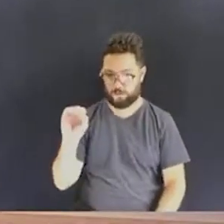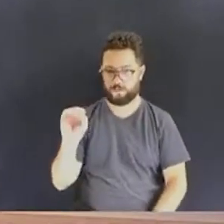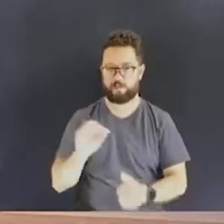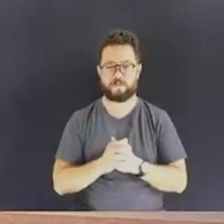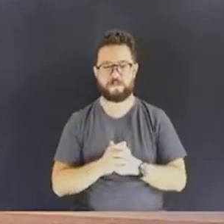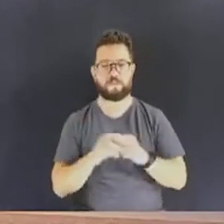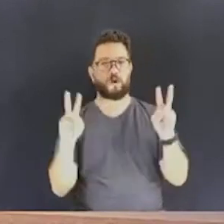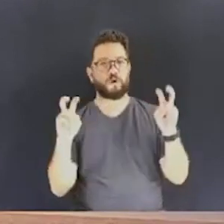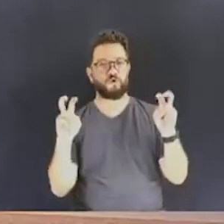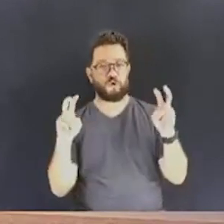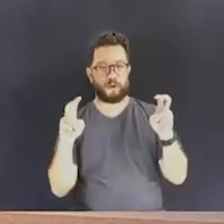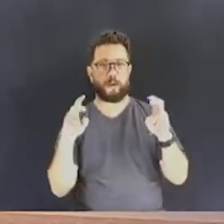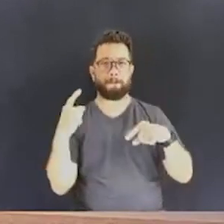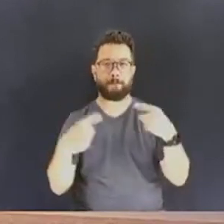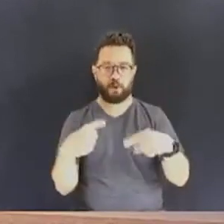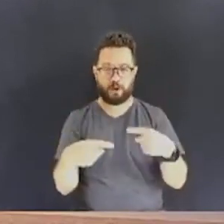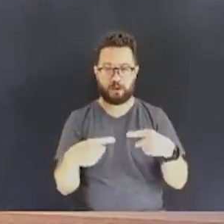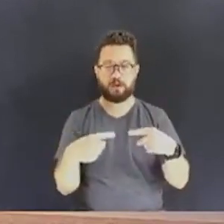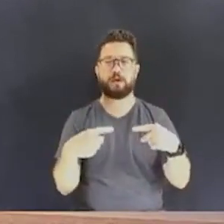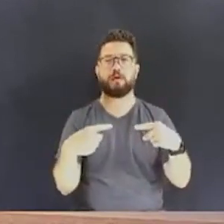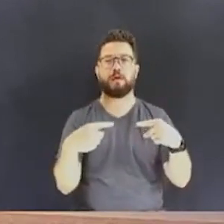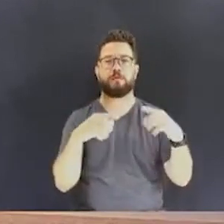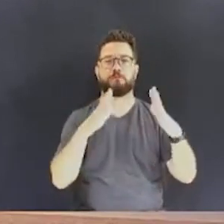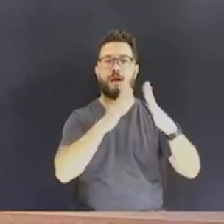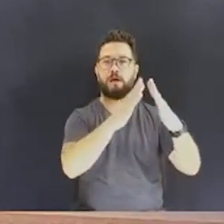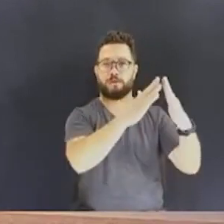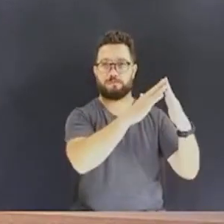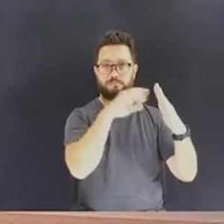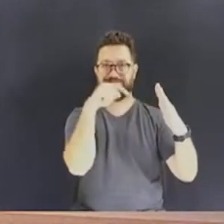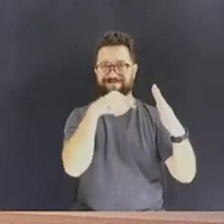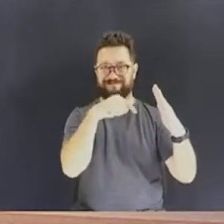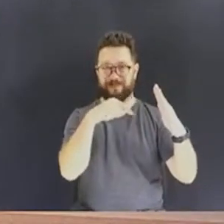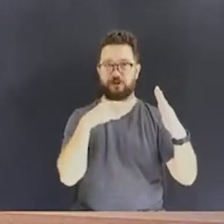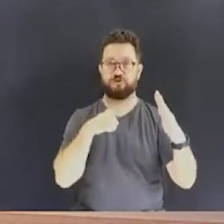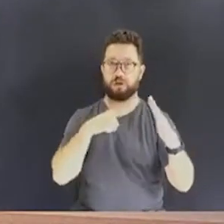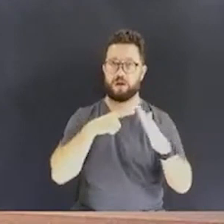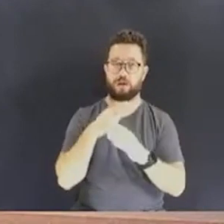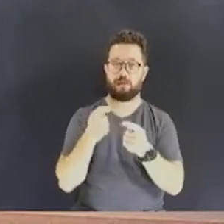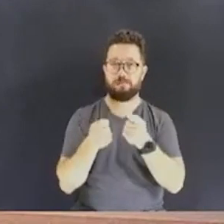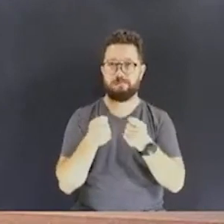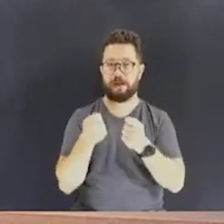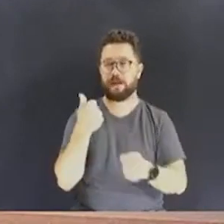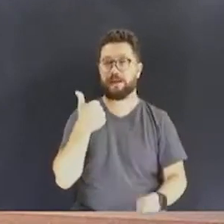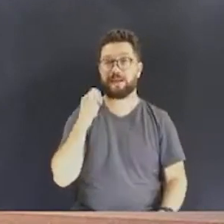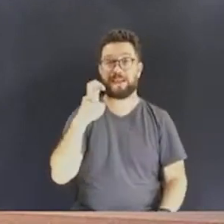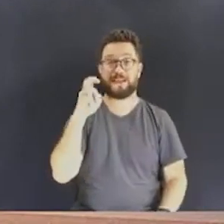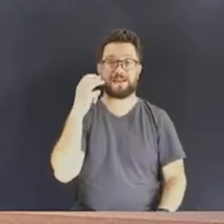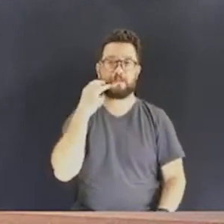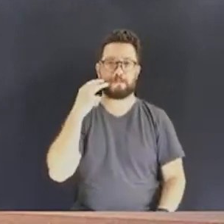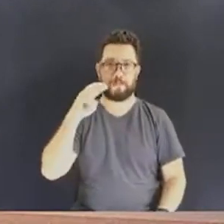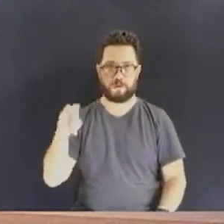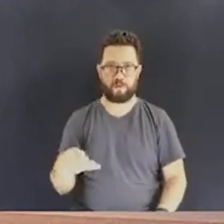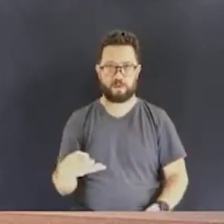habitação de interesse social. A previsão do LUA de 2023 era de 15 milhões e 329 mil, mas só foram liquidados